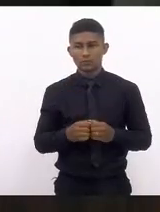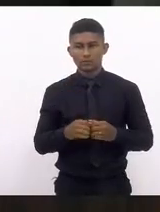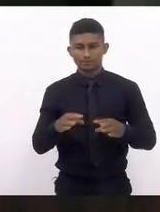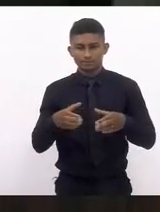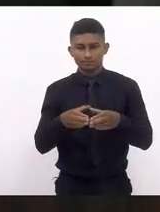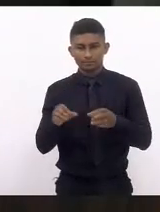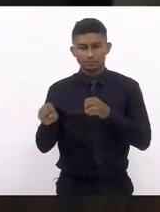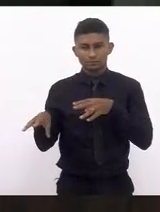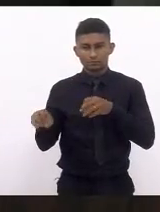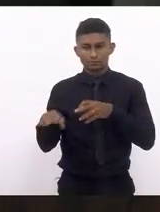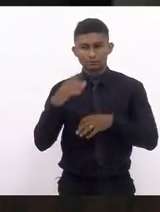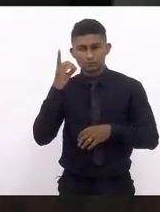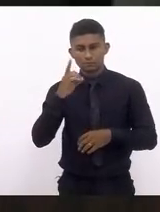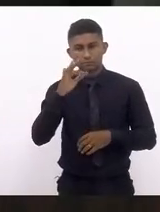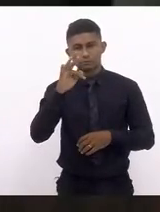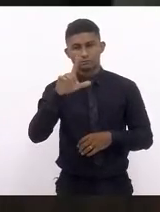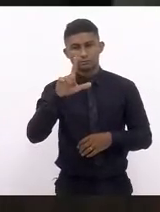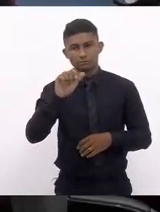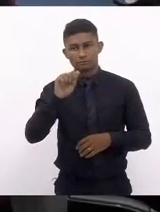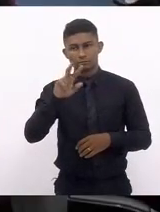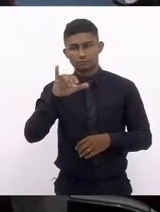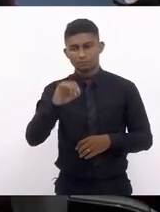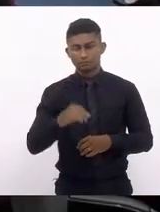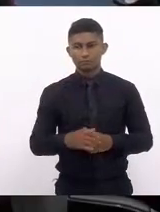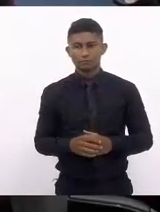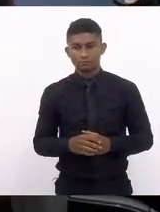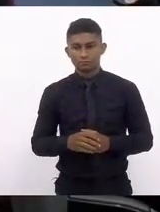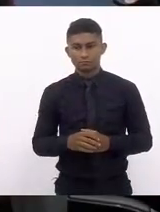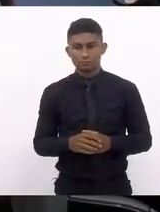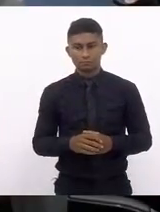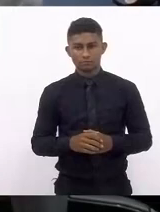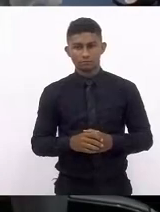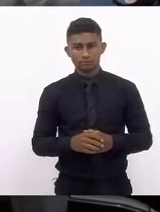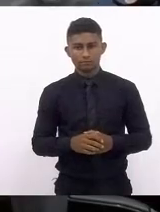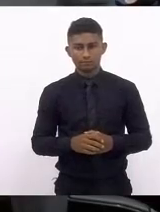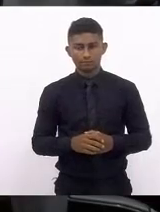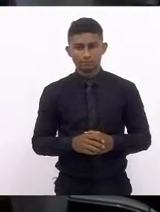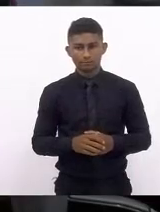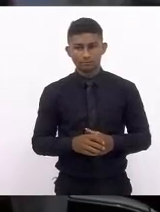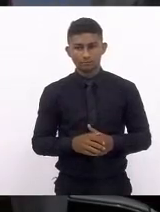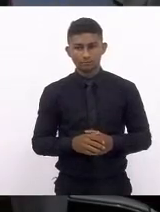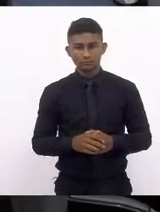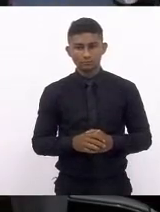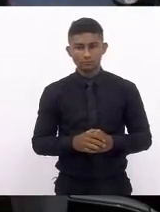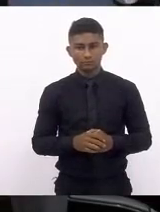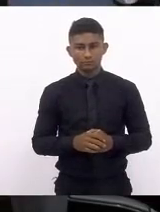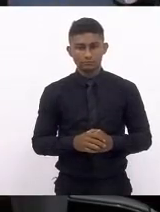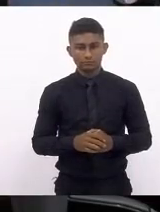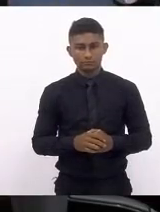Flávio serafini Deputado Flávio serafini e